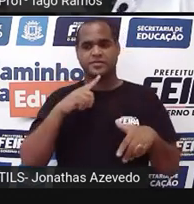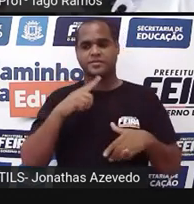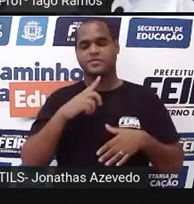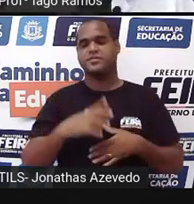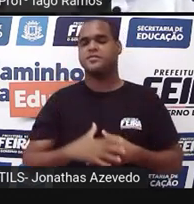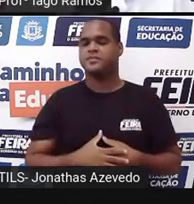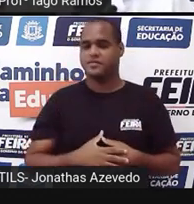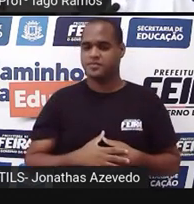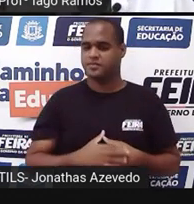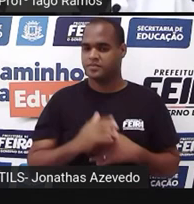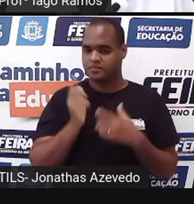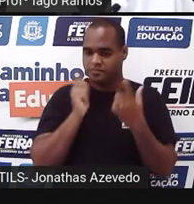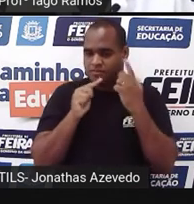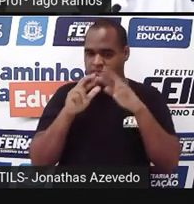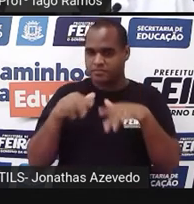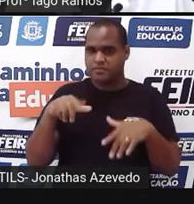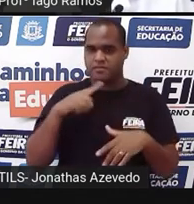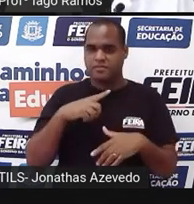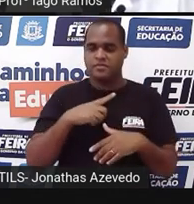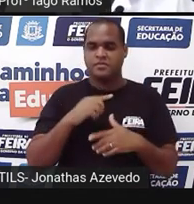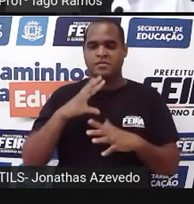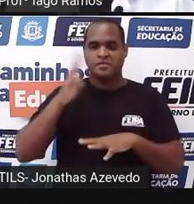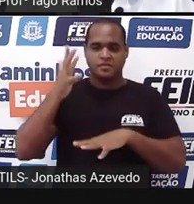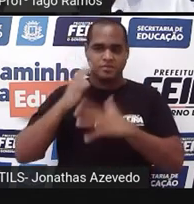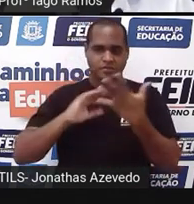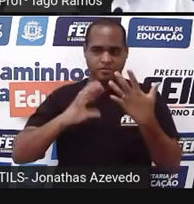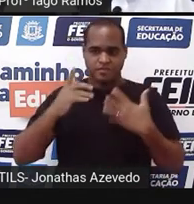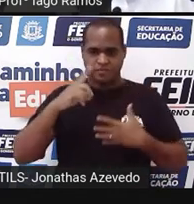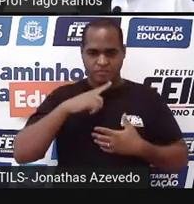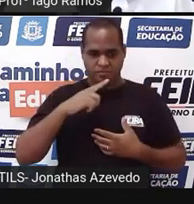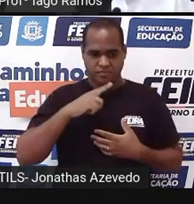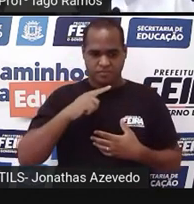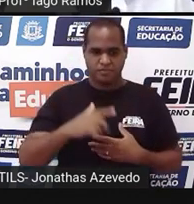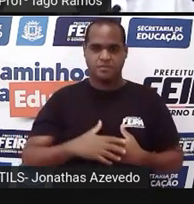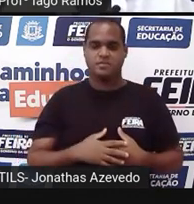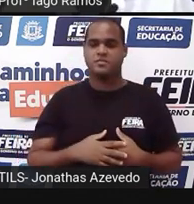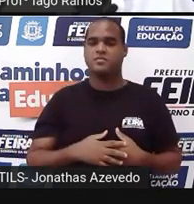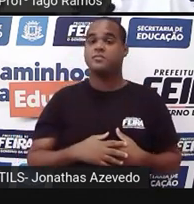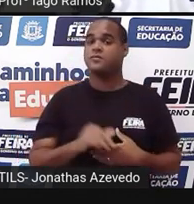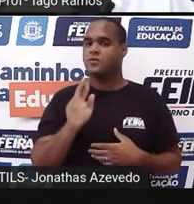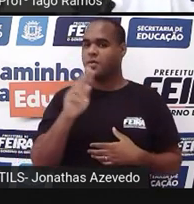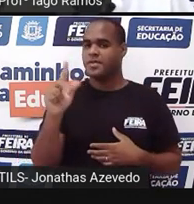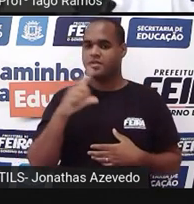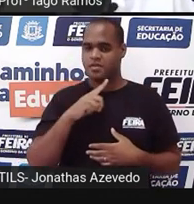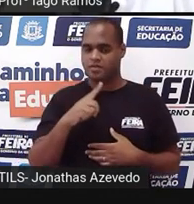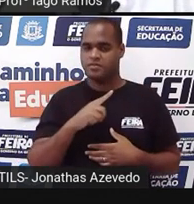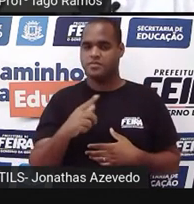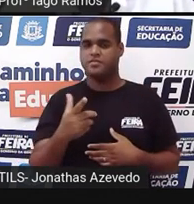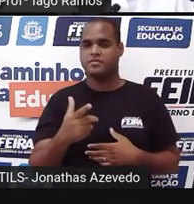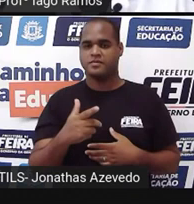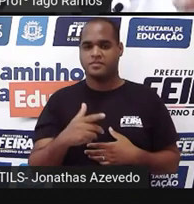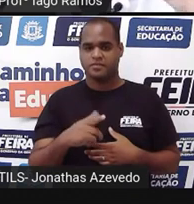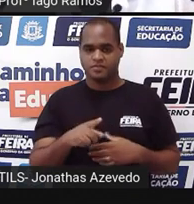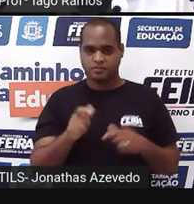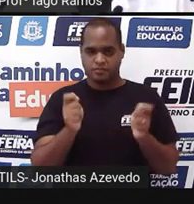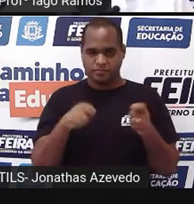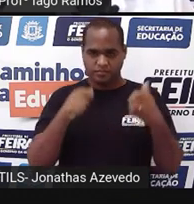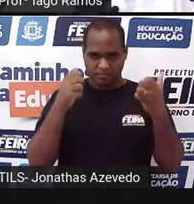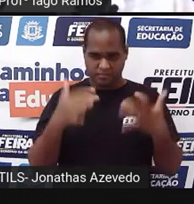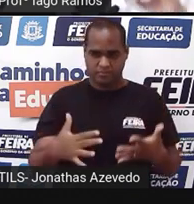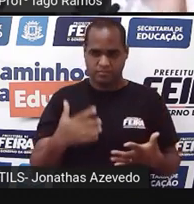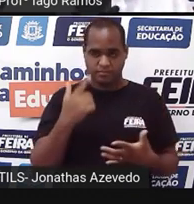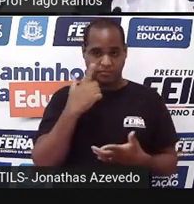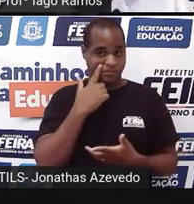quando isso acontece no sistema recebe um nome tá bom ele é um sistema possível